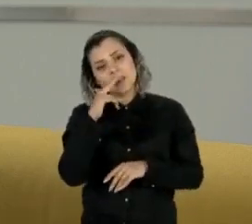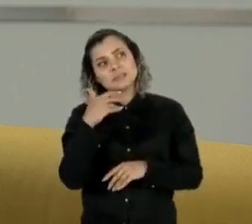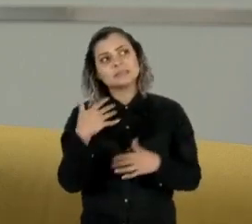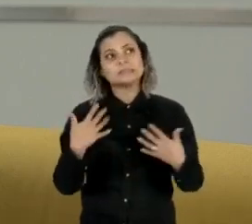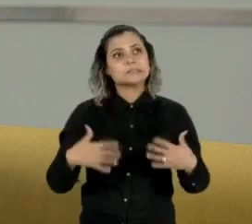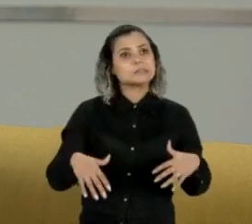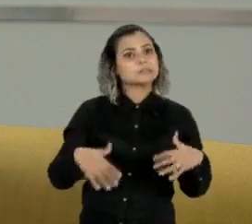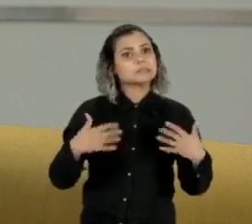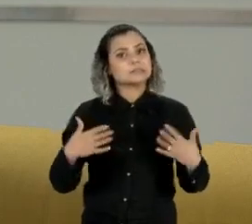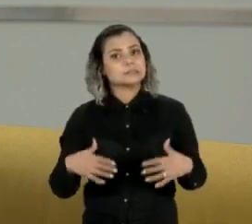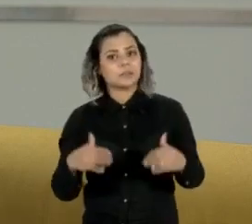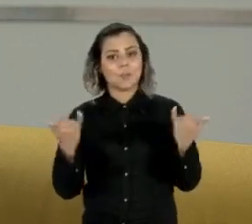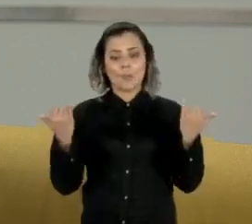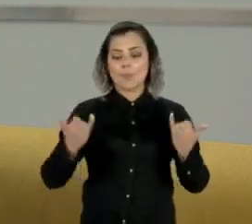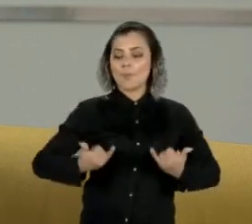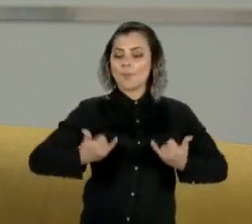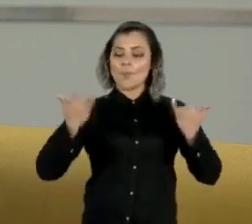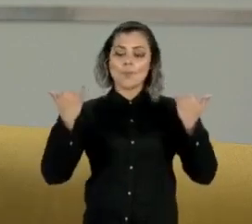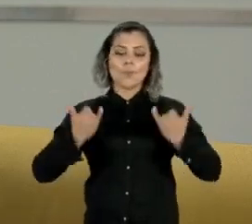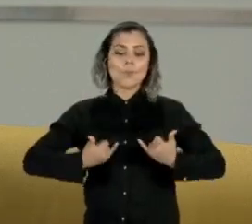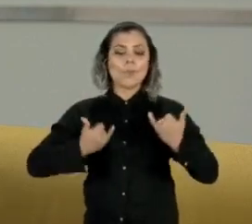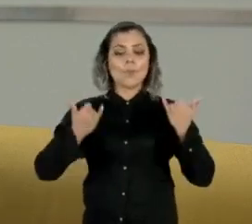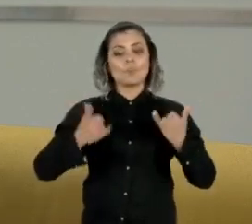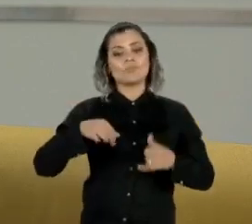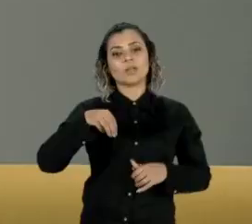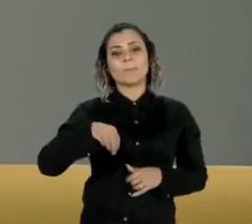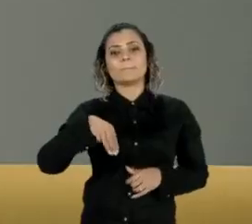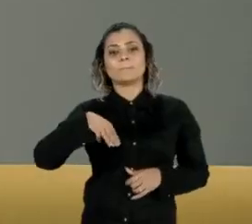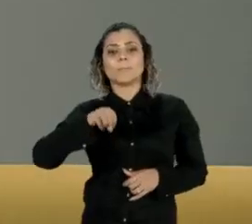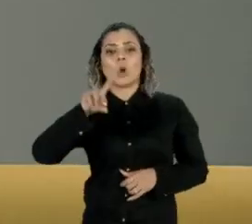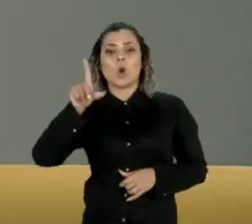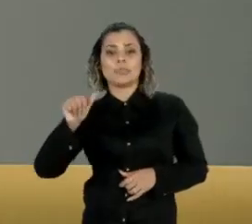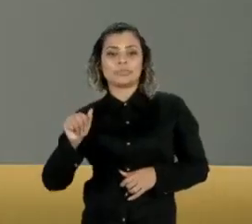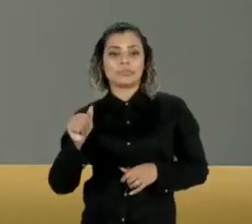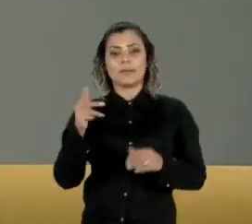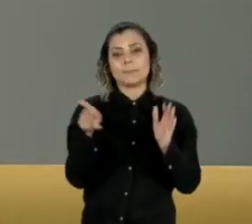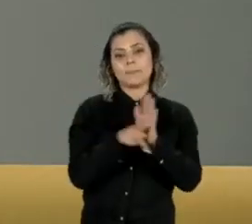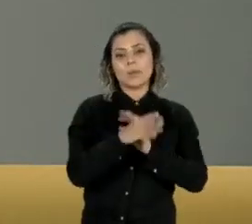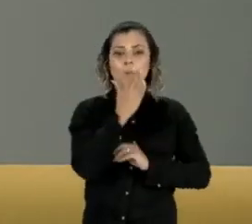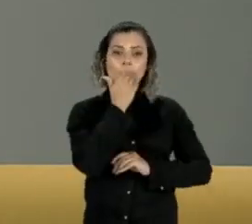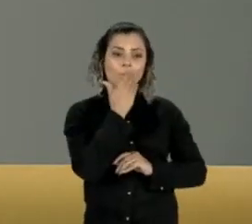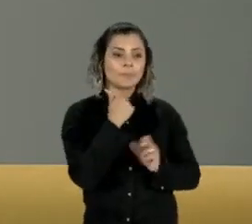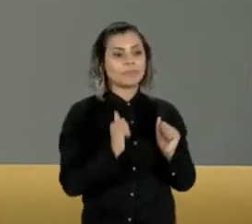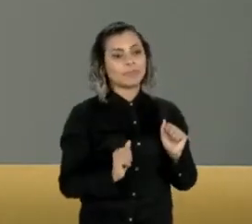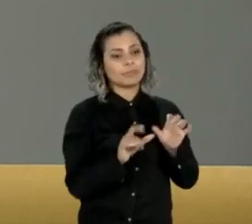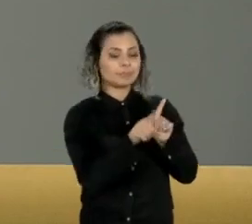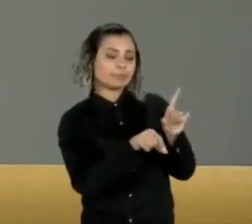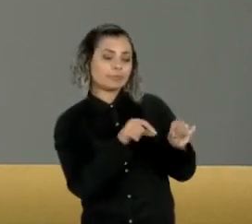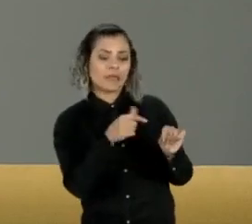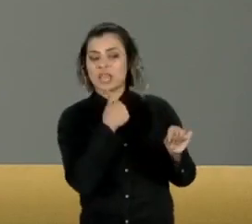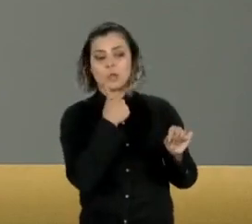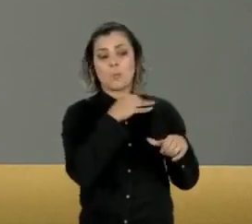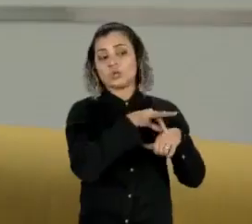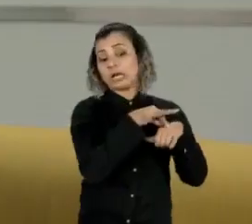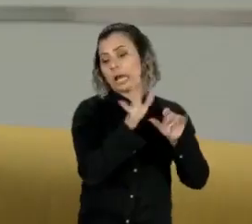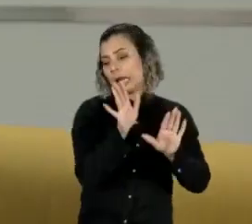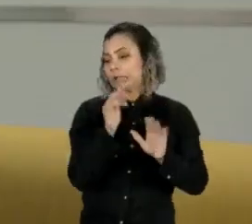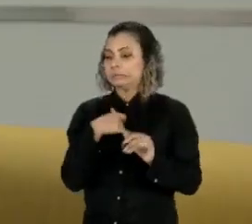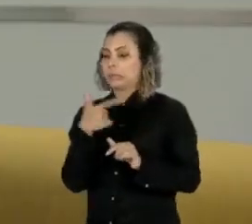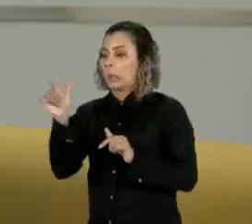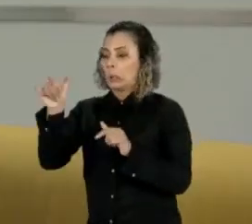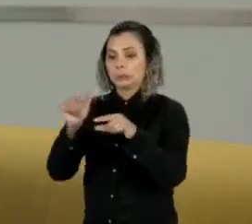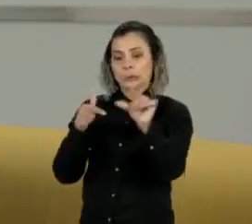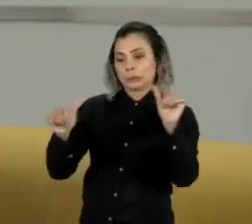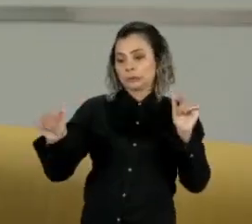sujeitos às dietas, aos modismos em relação à alimentação. Uma hora isso pode comer, outra hora não pode comer mais. O brasileiro está